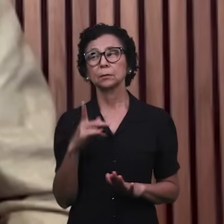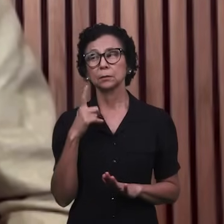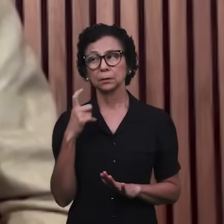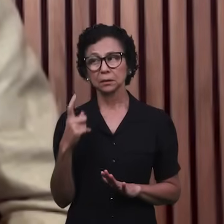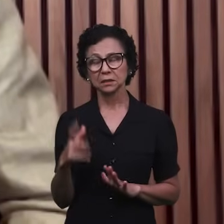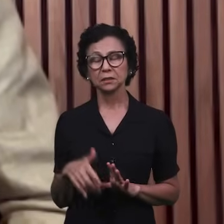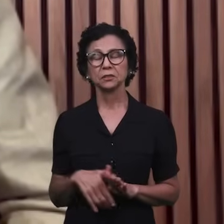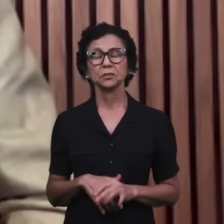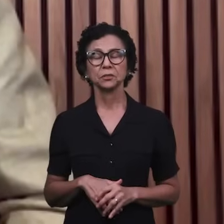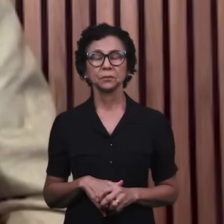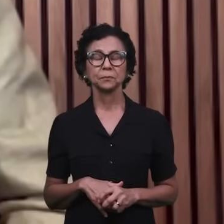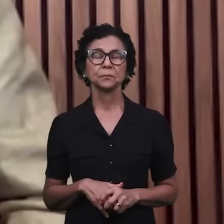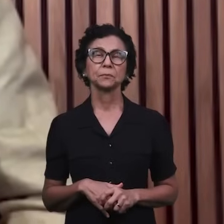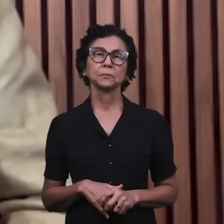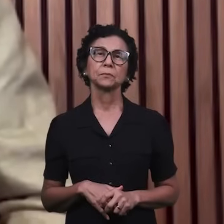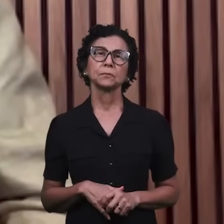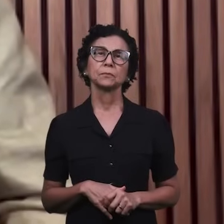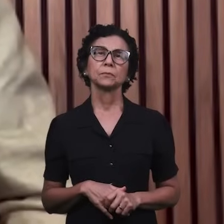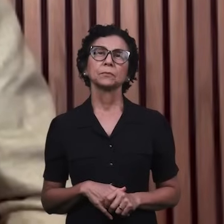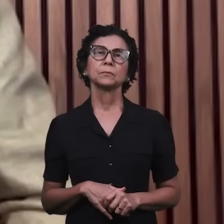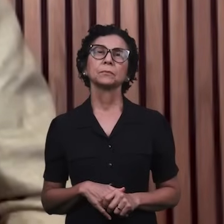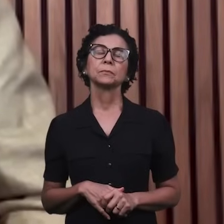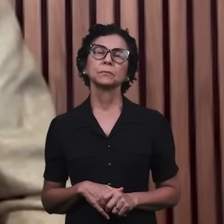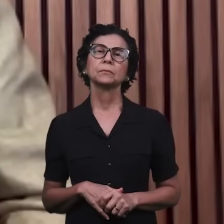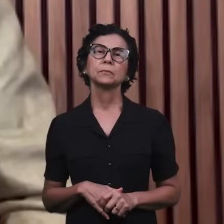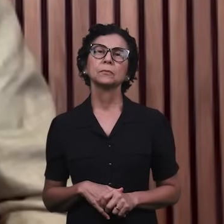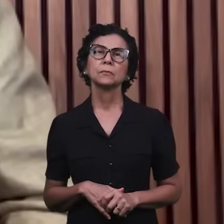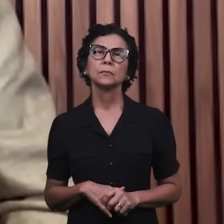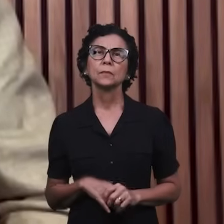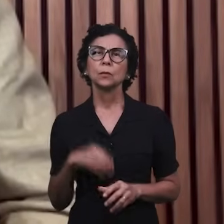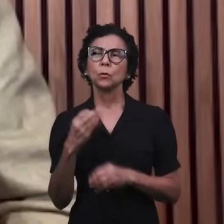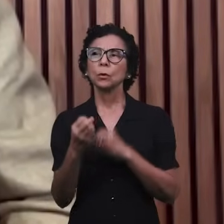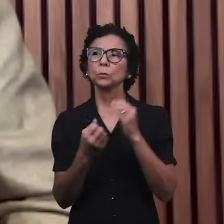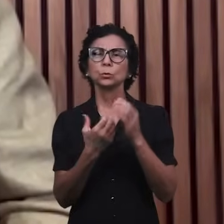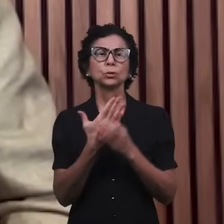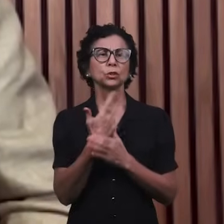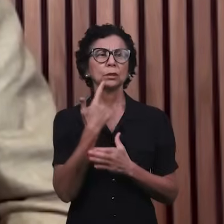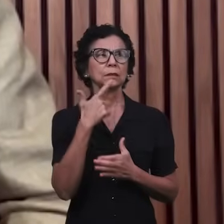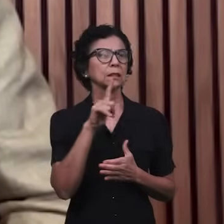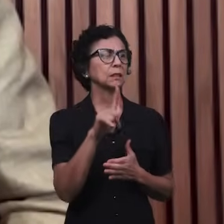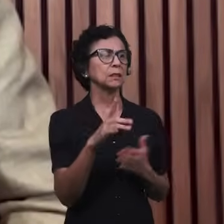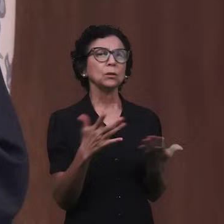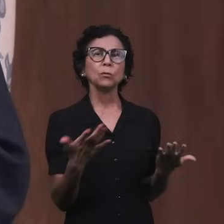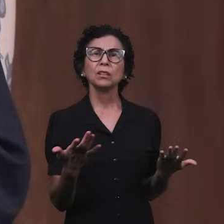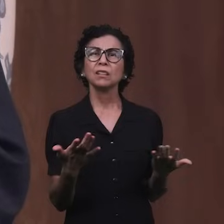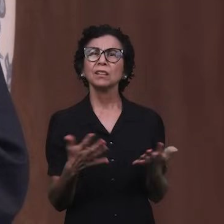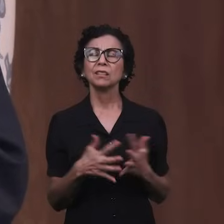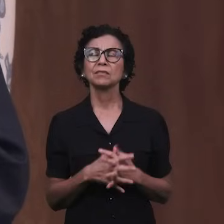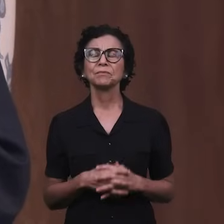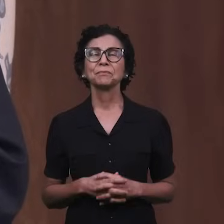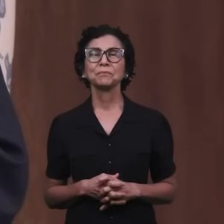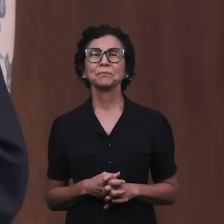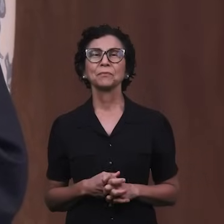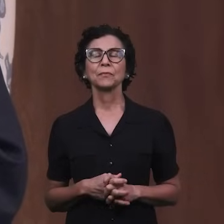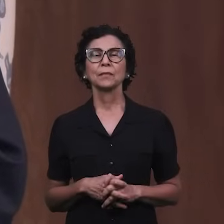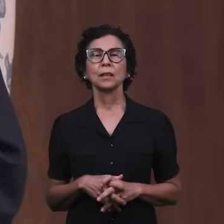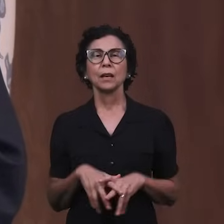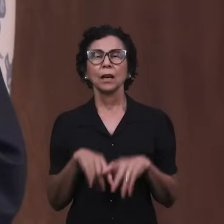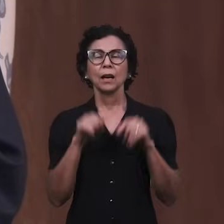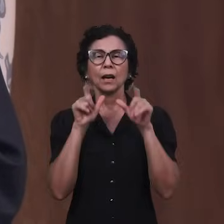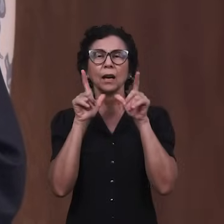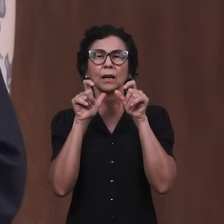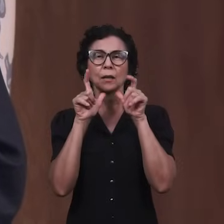aí, que eu acho de muito interesse para os nossos jovens e para o nosso povo. Saber de onde veio, né, essa língua. Que língua era essa,